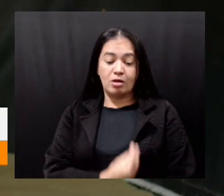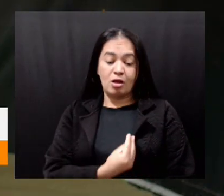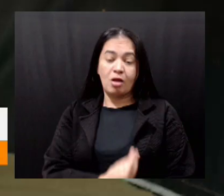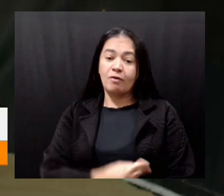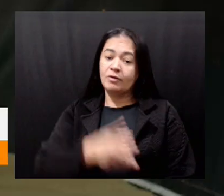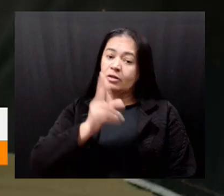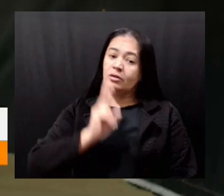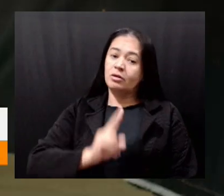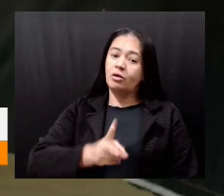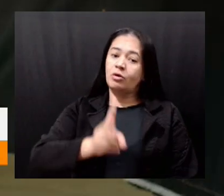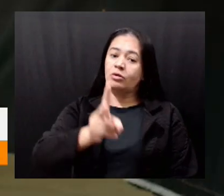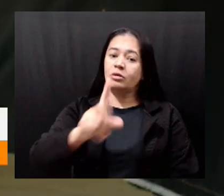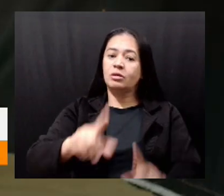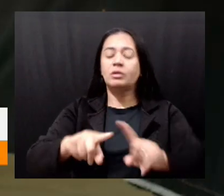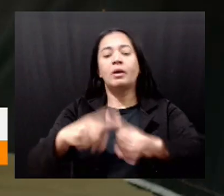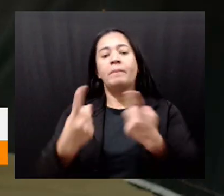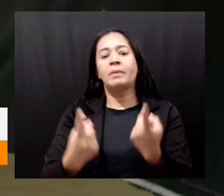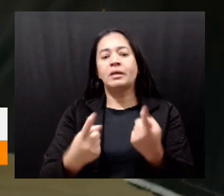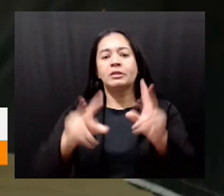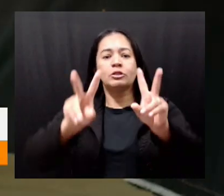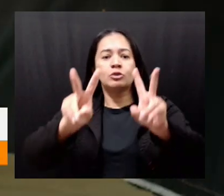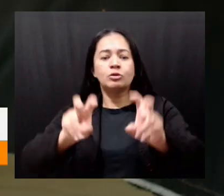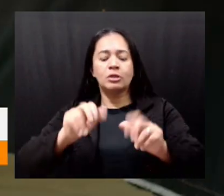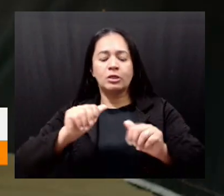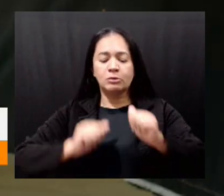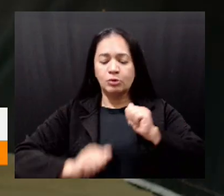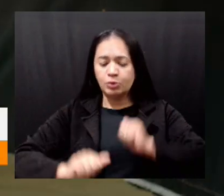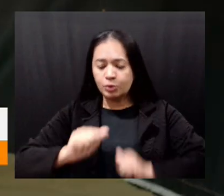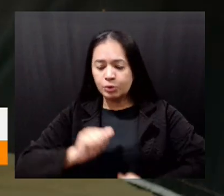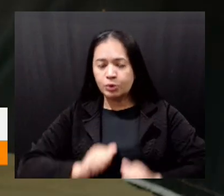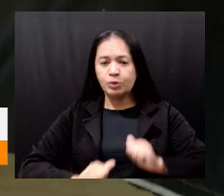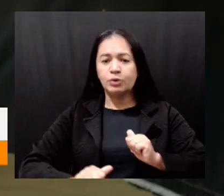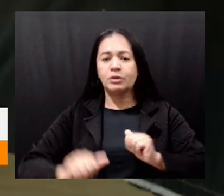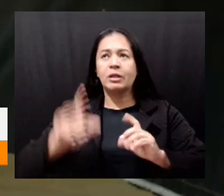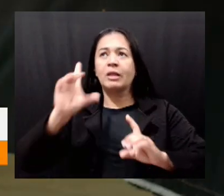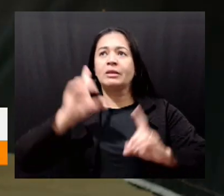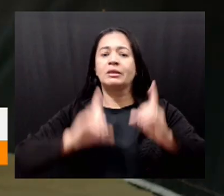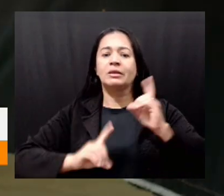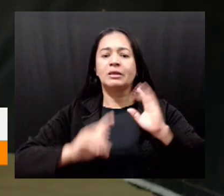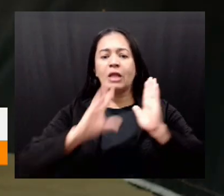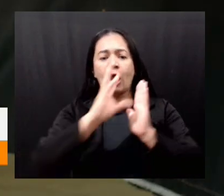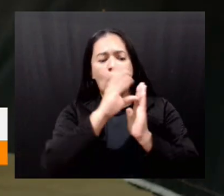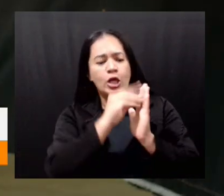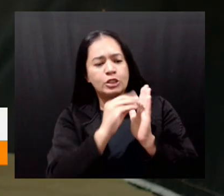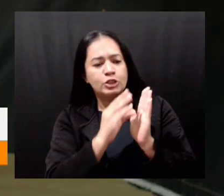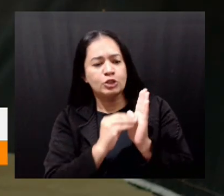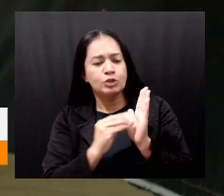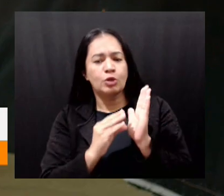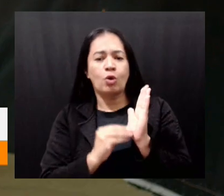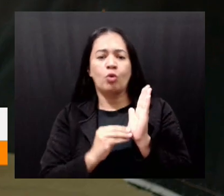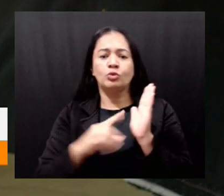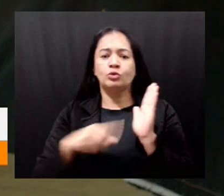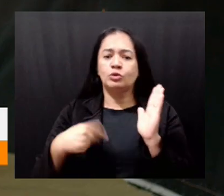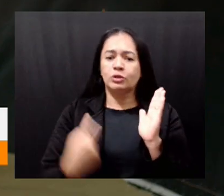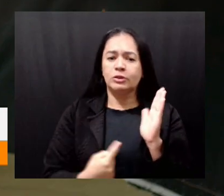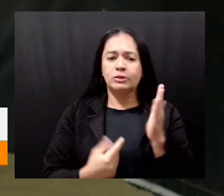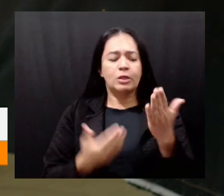da depressão, da ansiedade, que todo esse tipo de conteúdo que a gente acaba